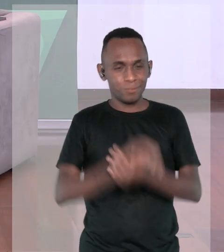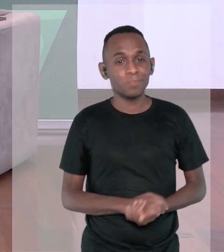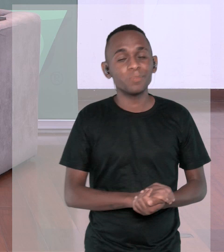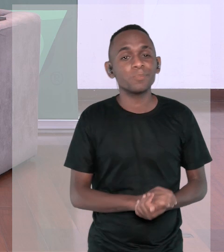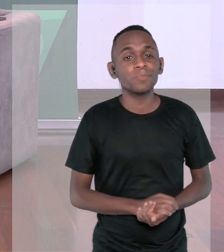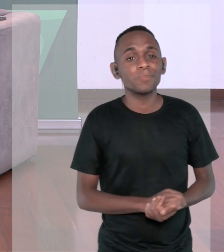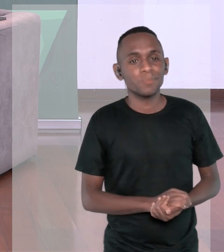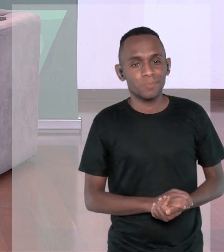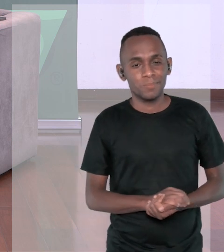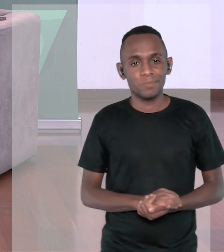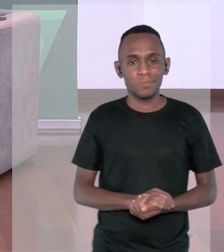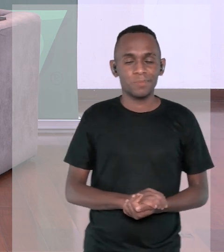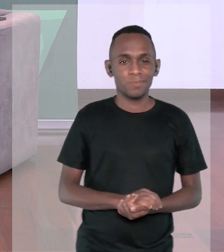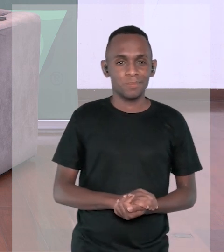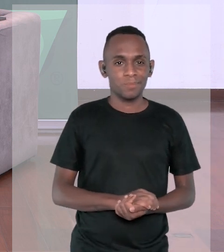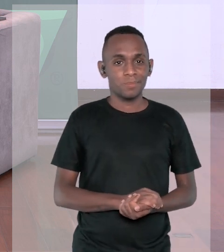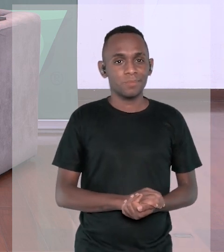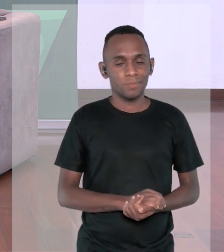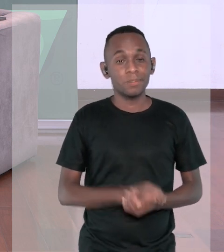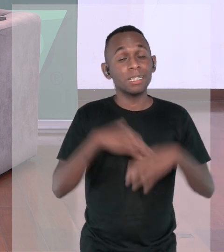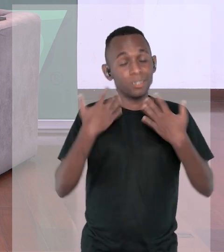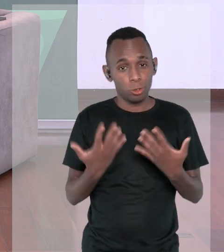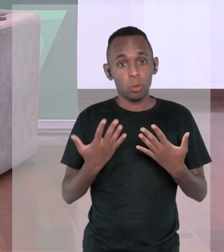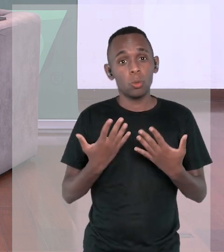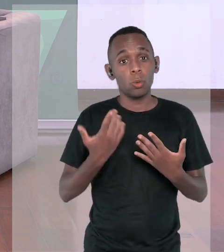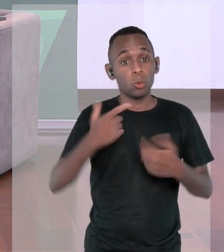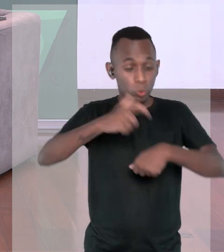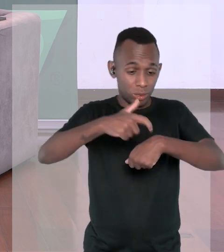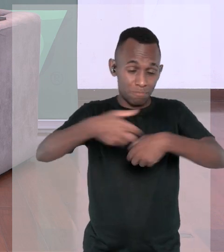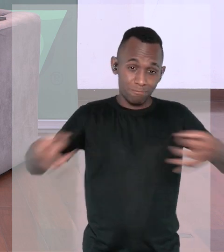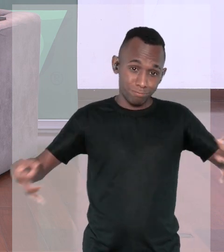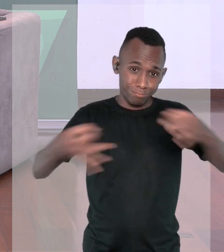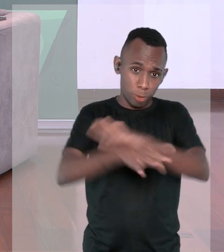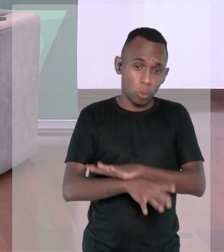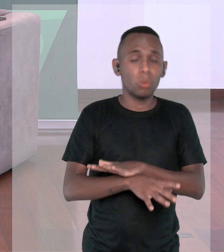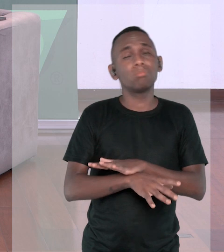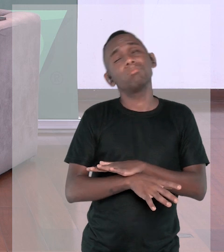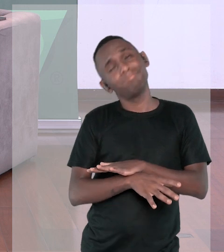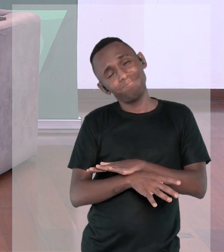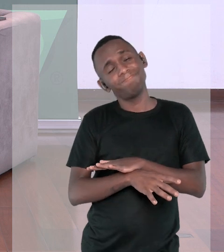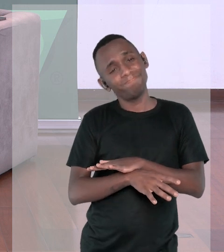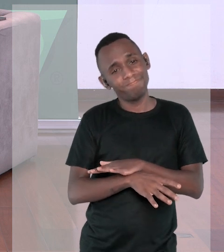Ô, gente, é o seguinte, o nosso tempo acabou.